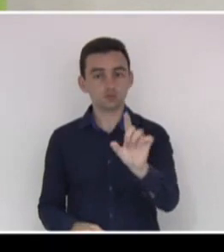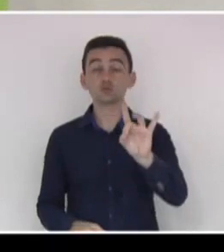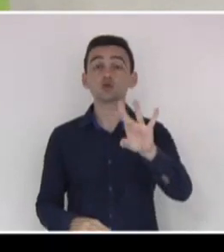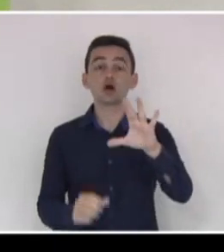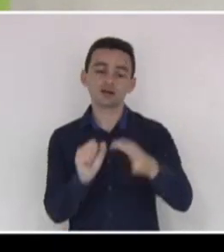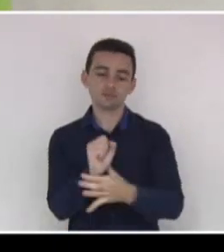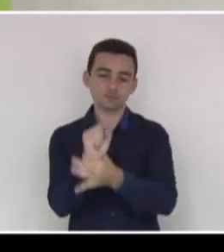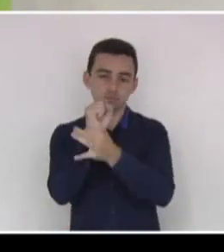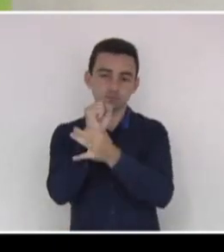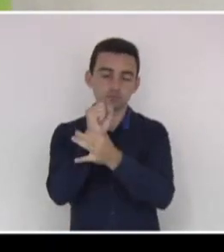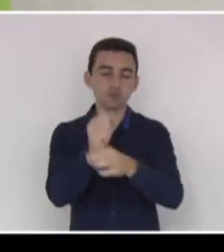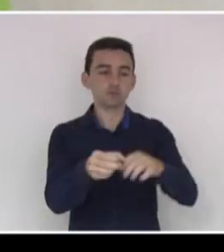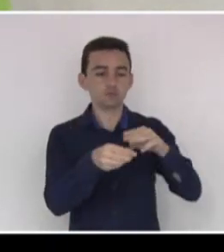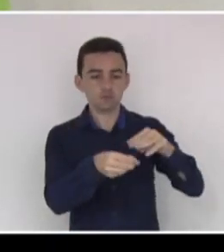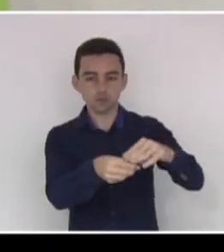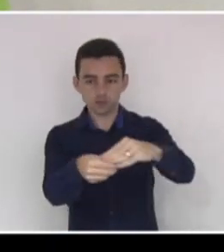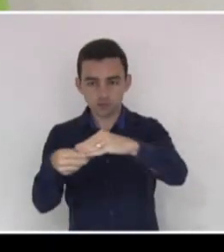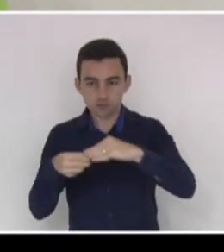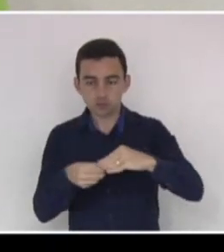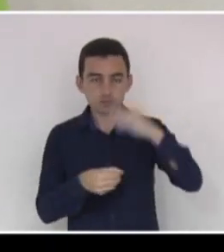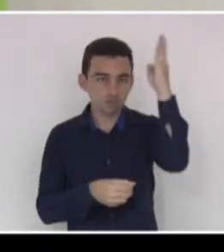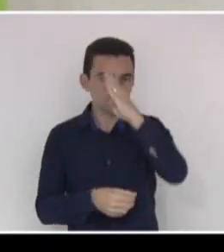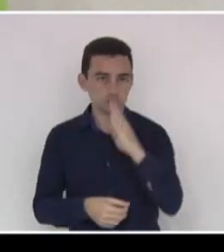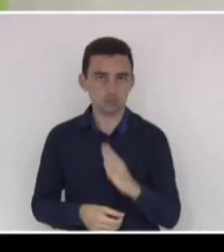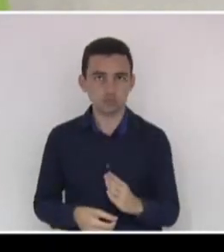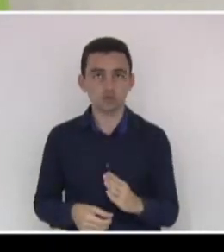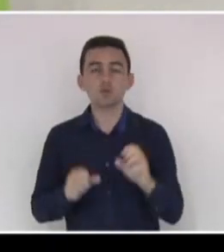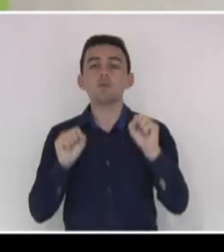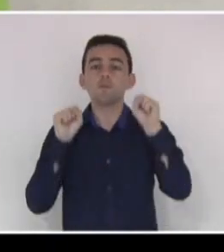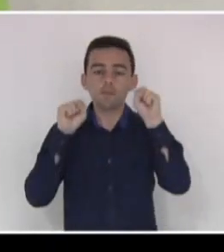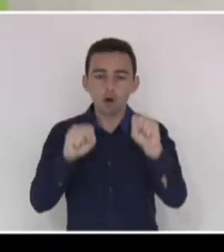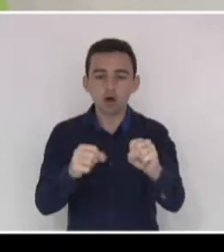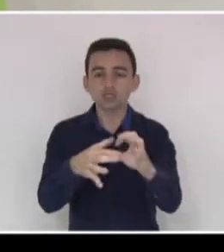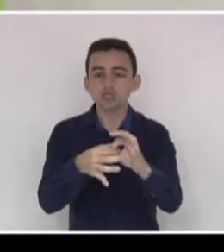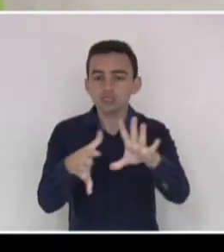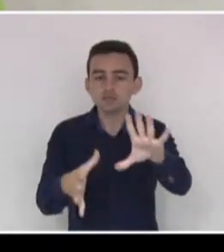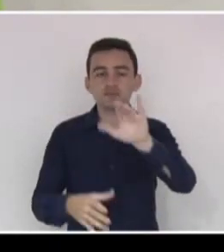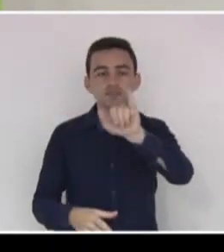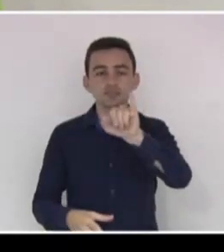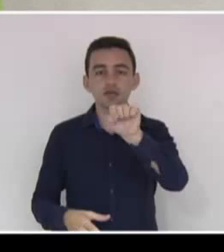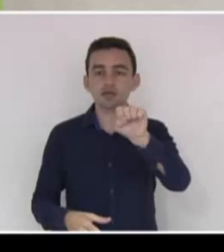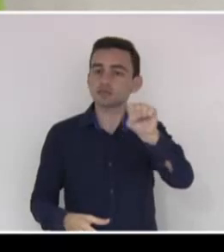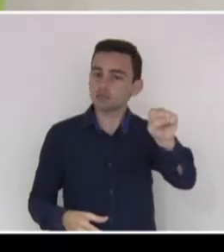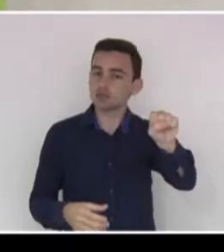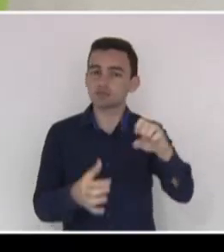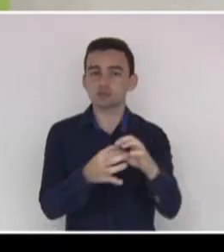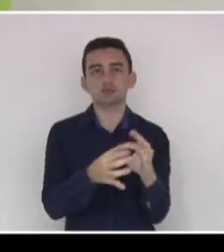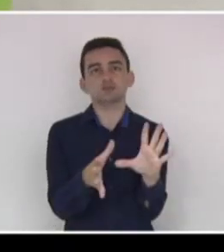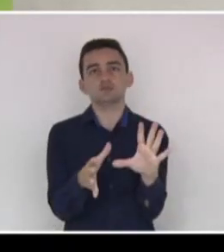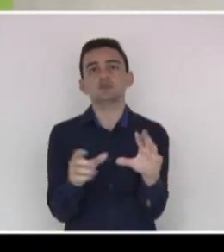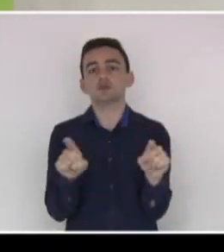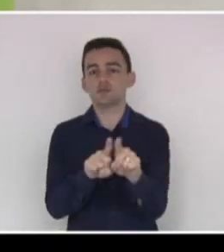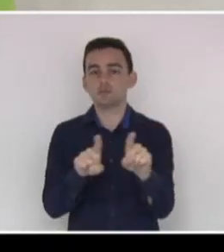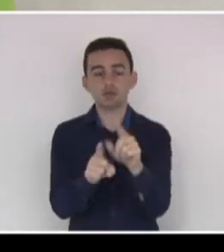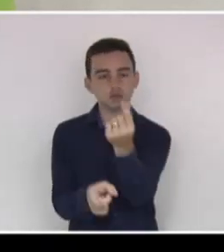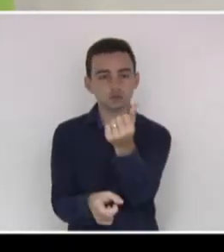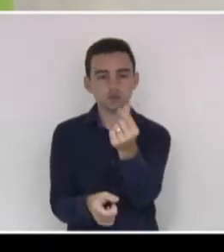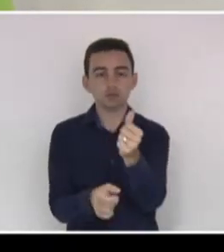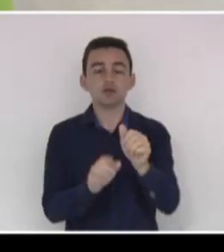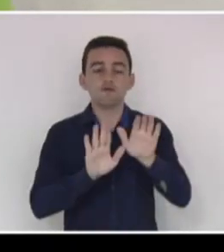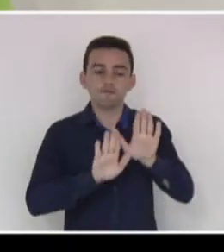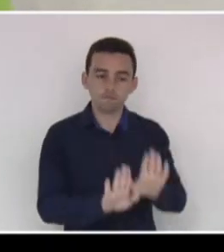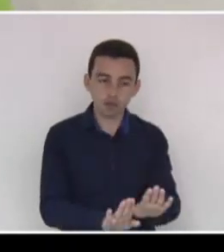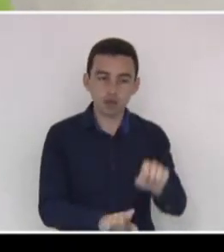municípios brasileiros possam cobrar o ISS e esse recurso fique não